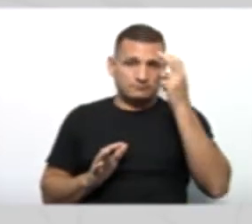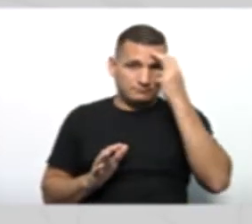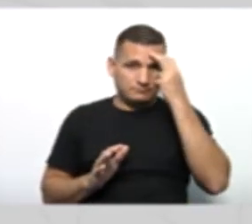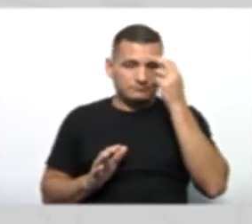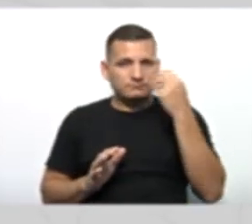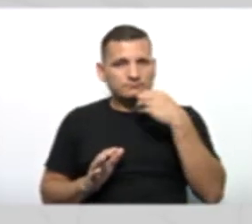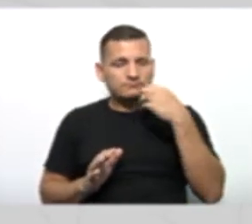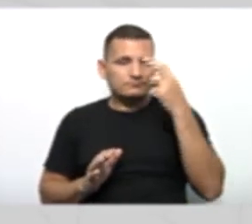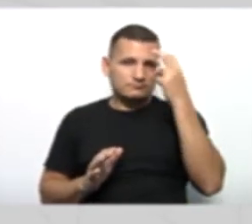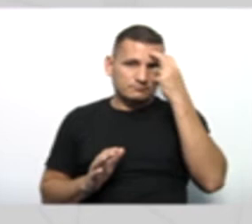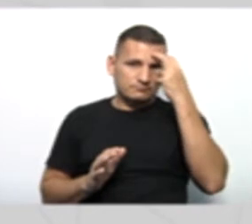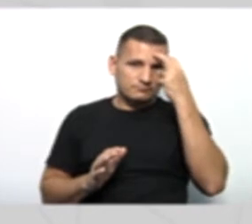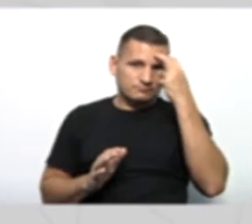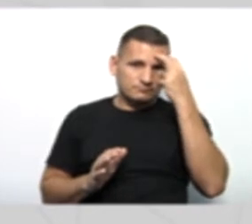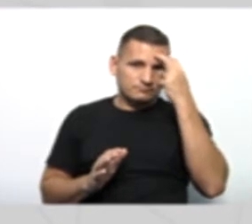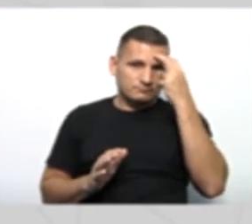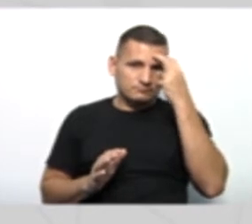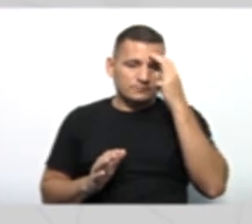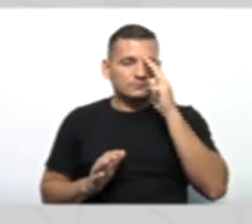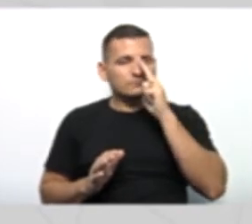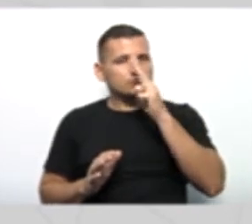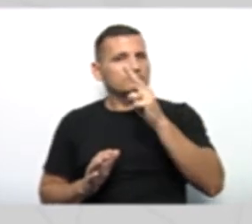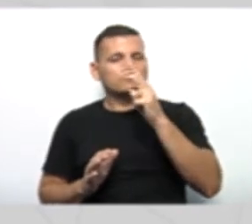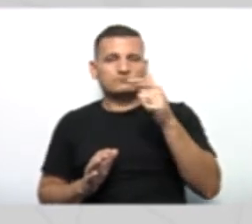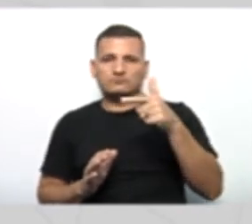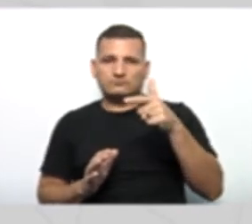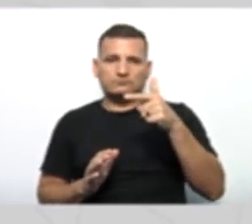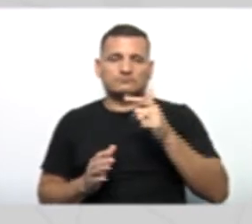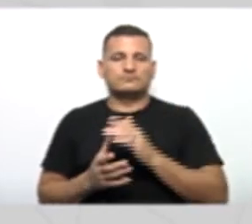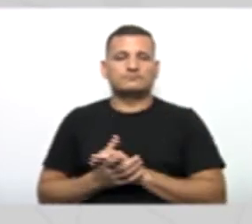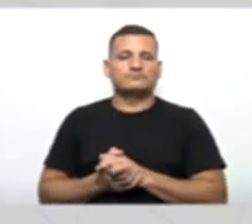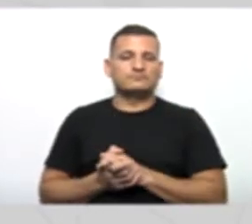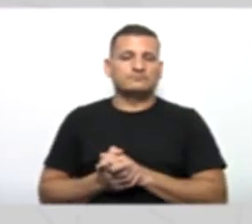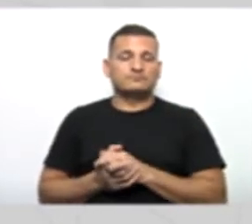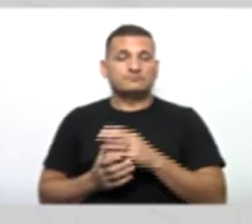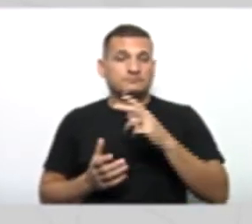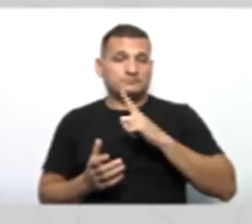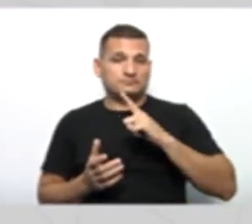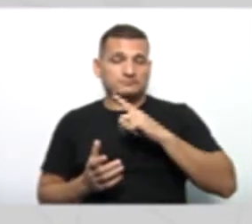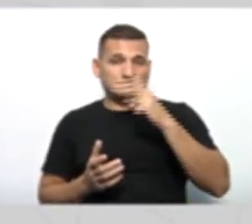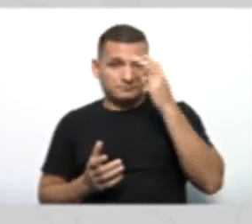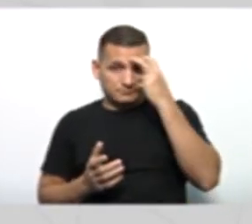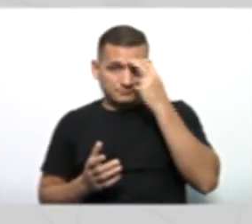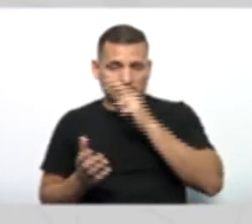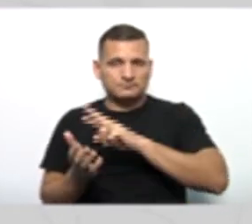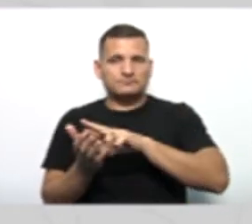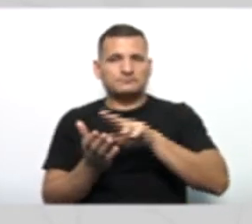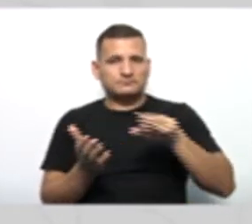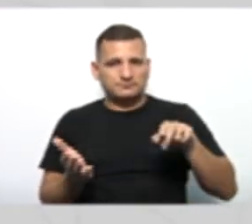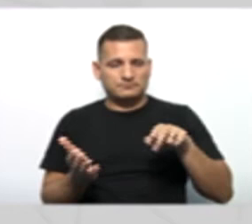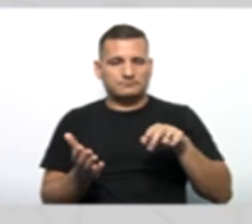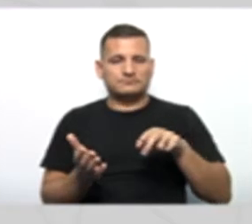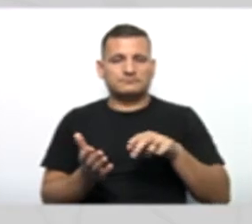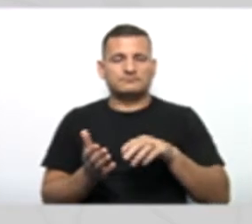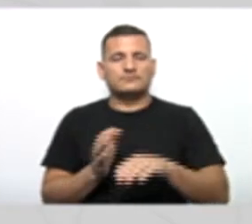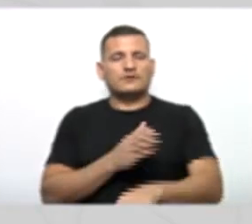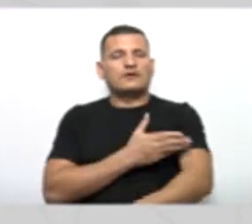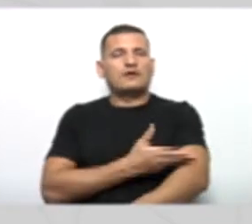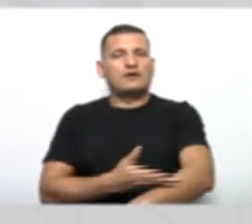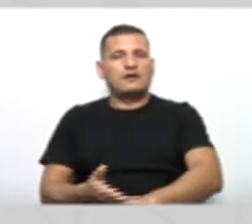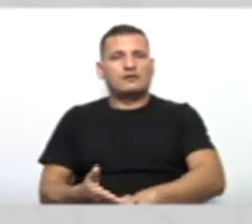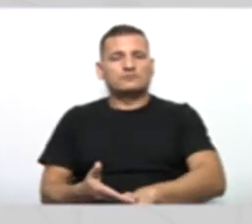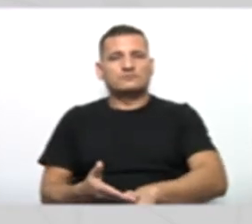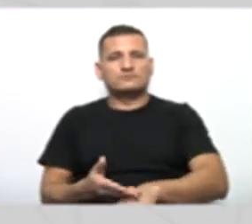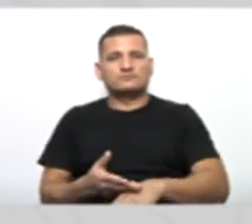ou cultura forte nos escultura superior ou cultura inferior existem culturas diferentes e hábitos e costumes